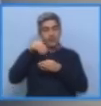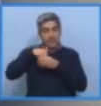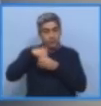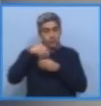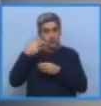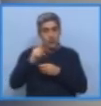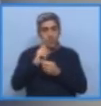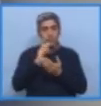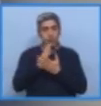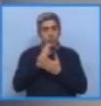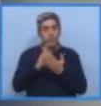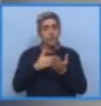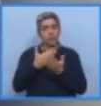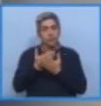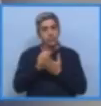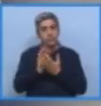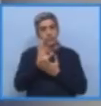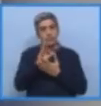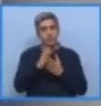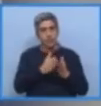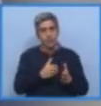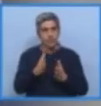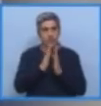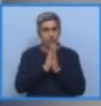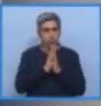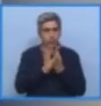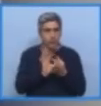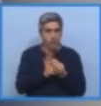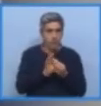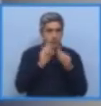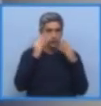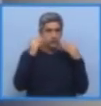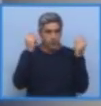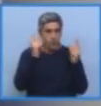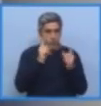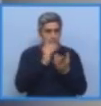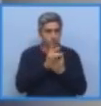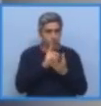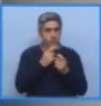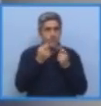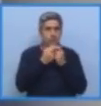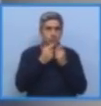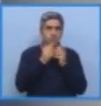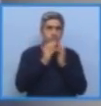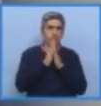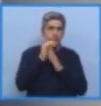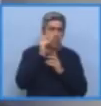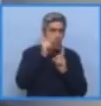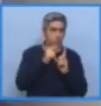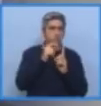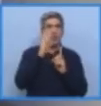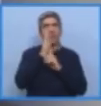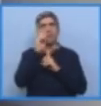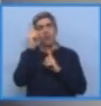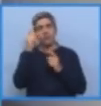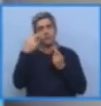não apenas uma proposta e uma sugestão de caminho religioso, espiritual, de aproximação do homem de